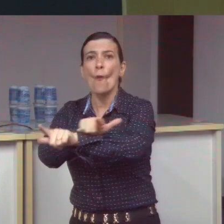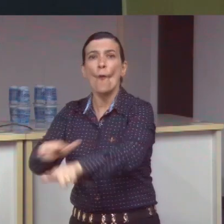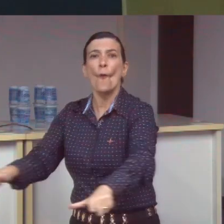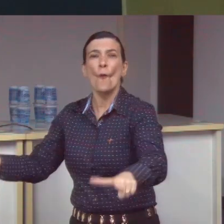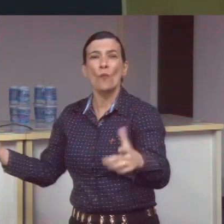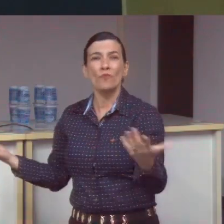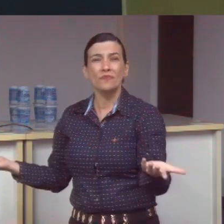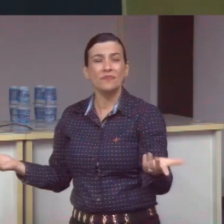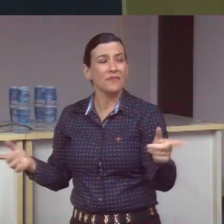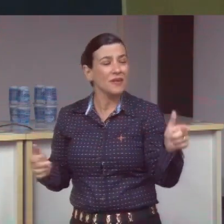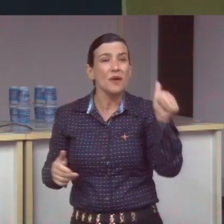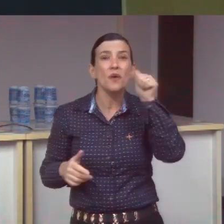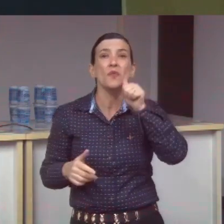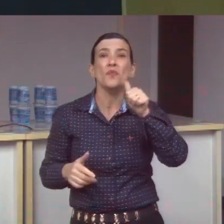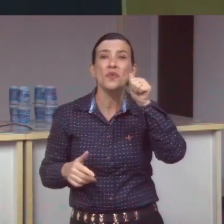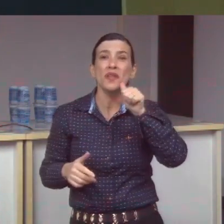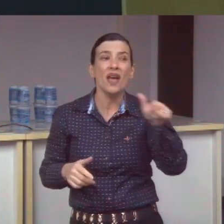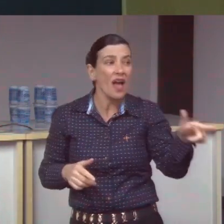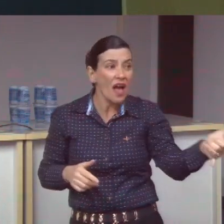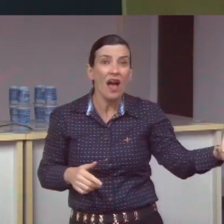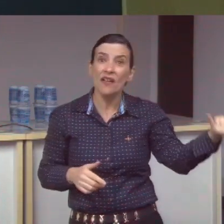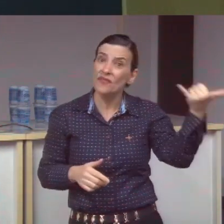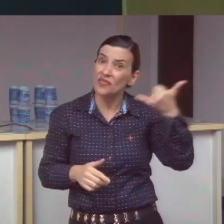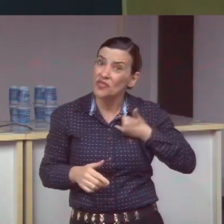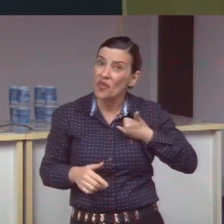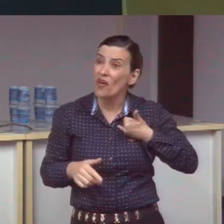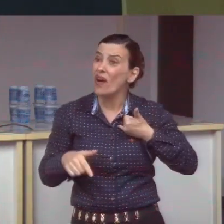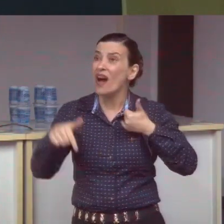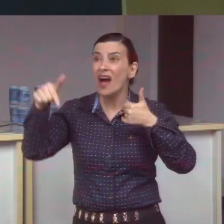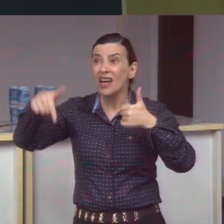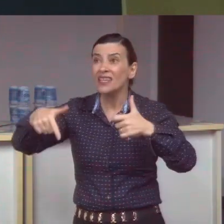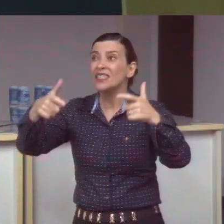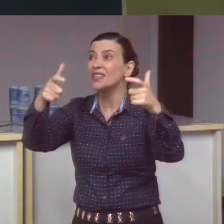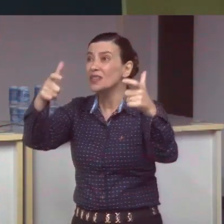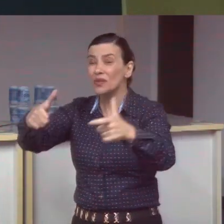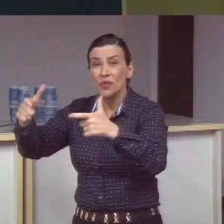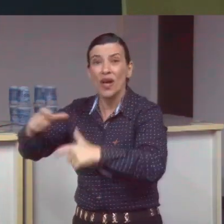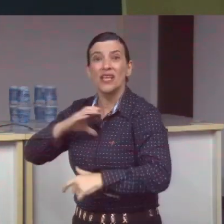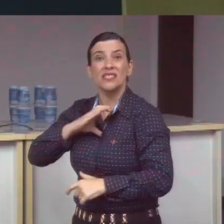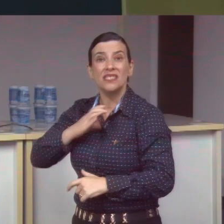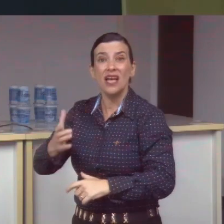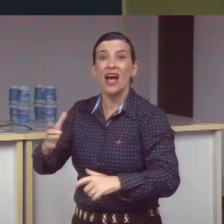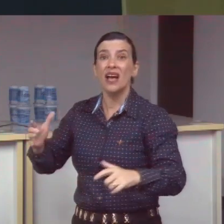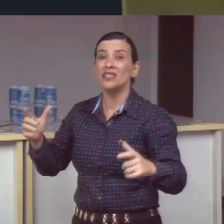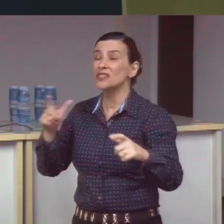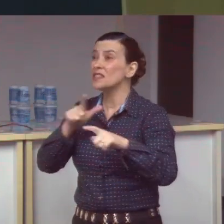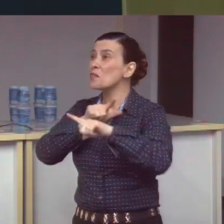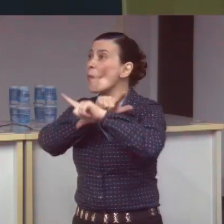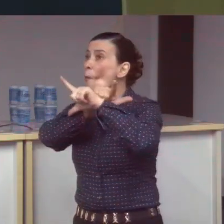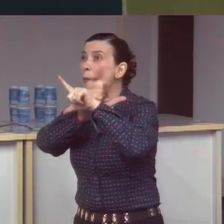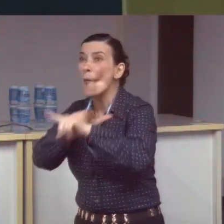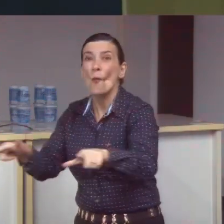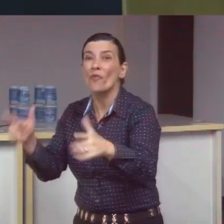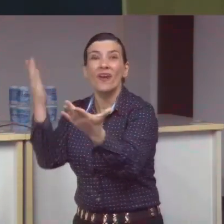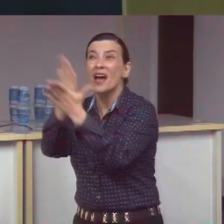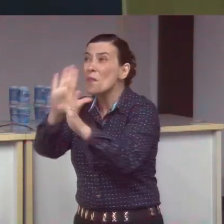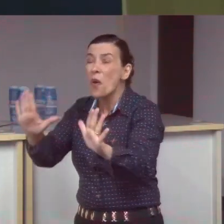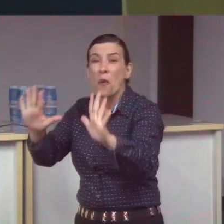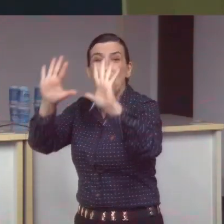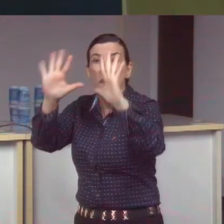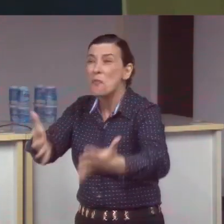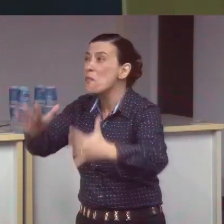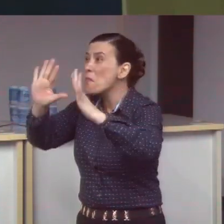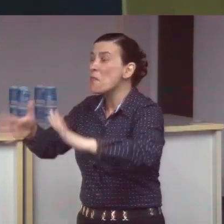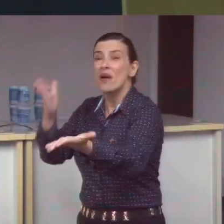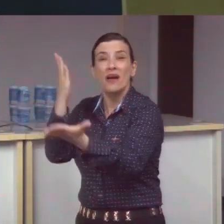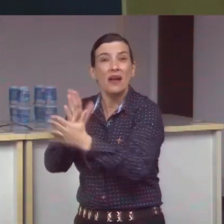a moradora diz, acabou tudo. E o tudo deles era tudo mesmo. Não é? Talvez vocês se